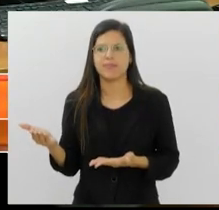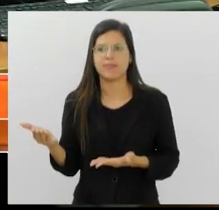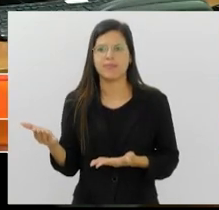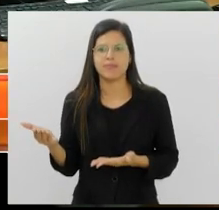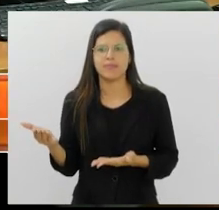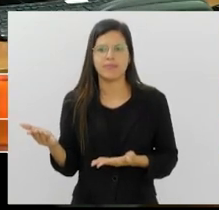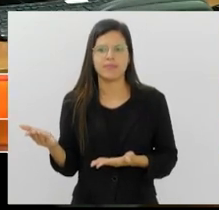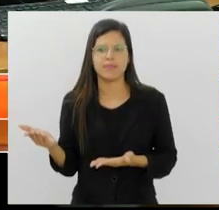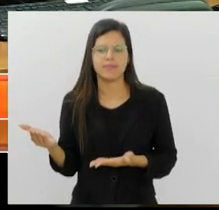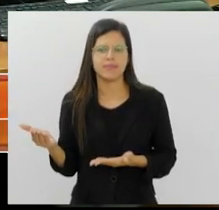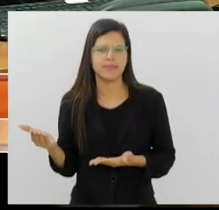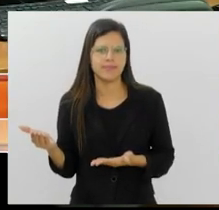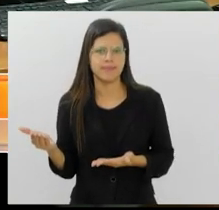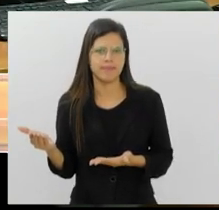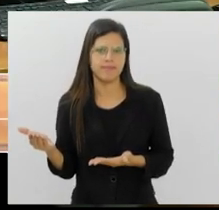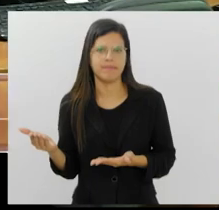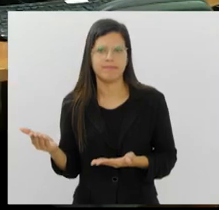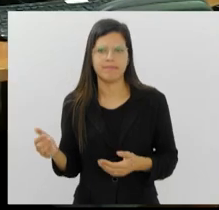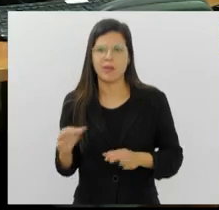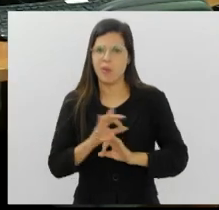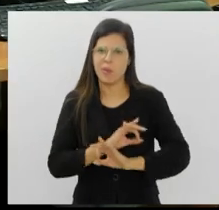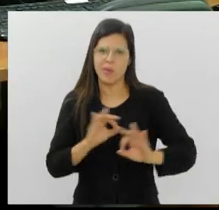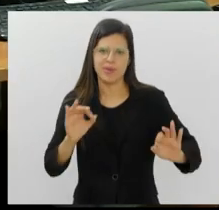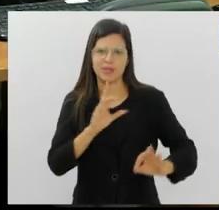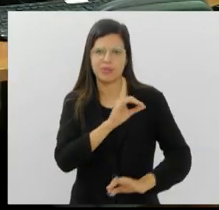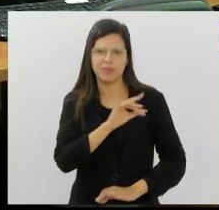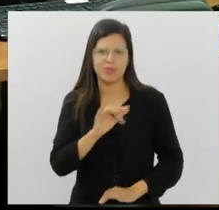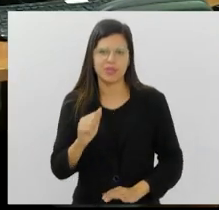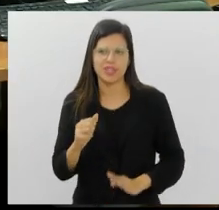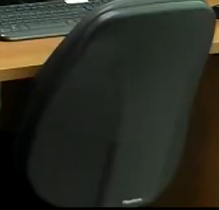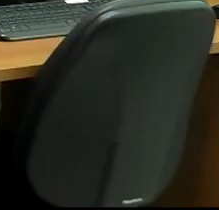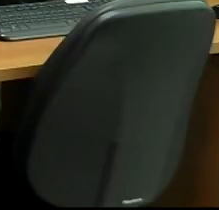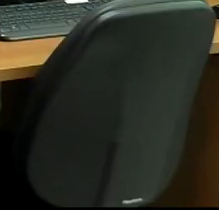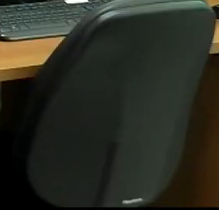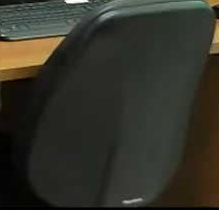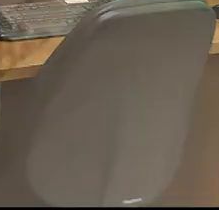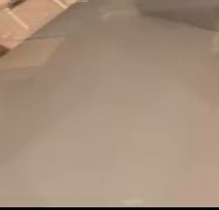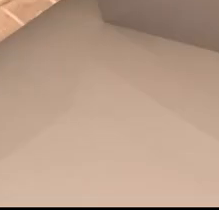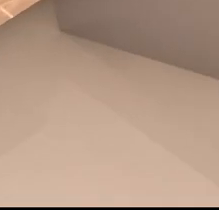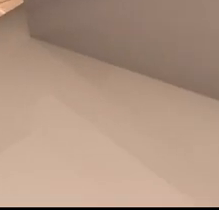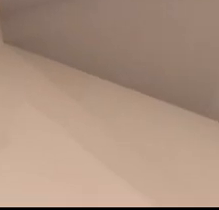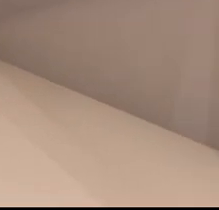.gov.br. Um ótimo dia para você e até amanhã.